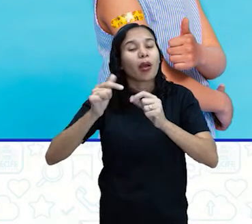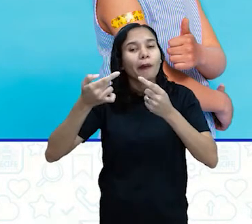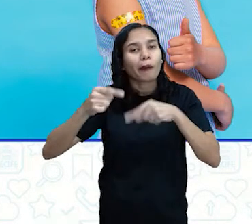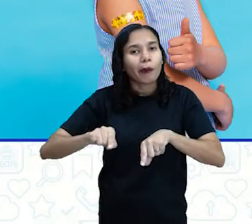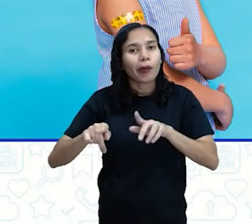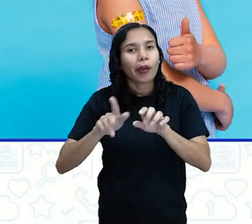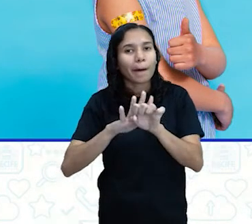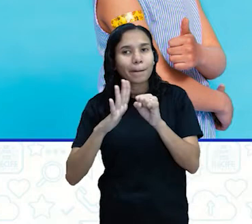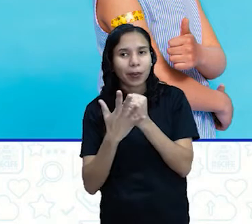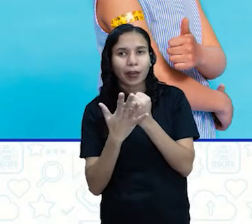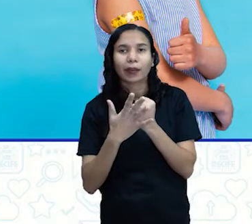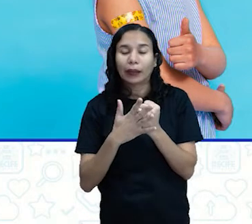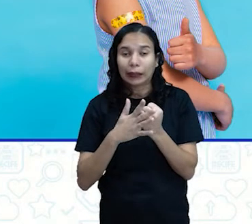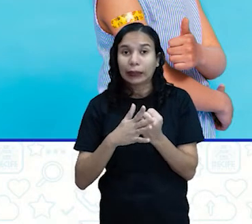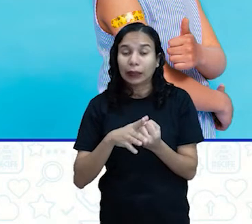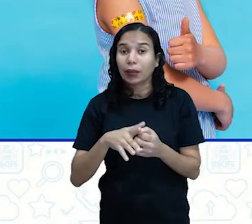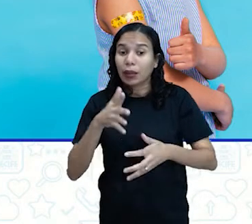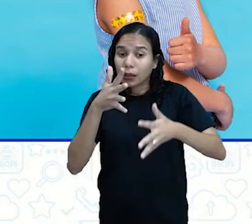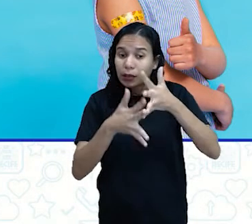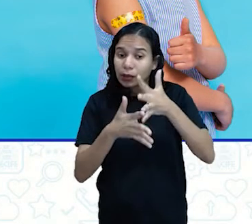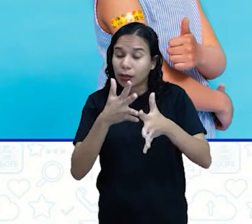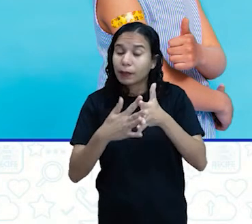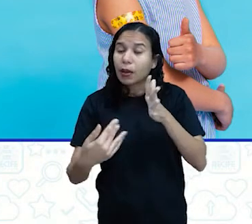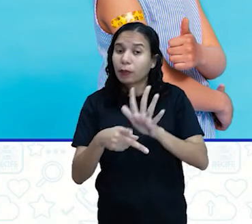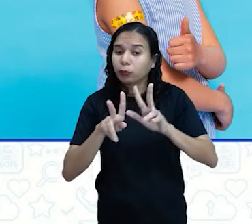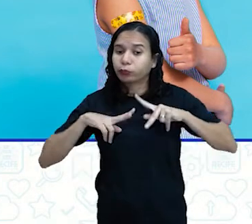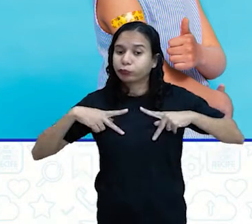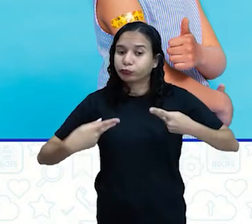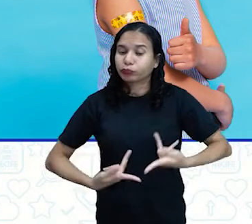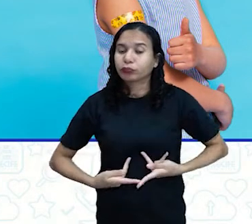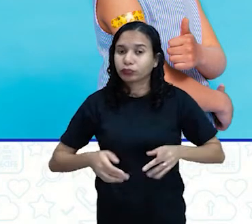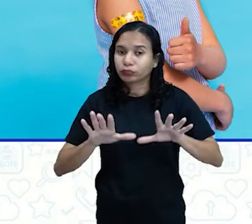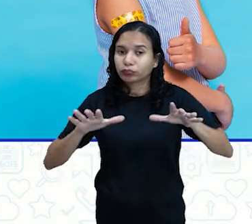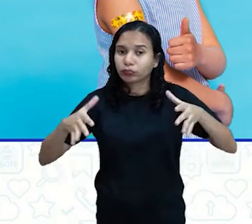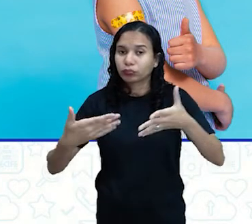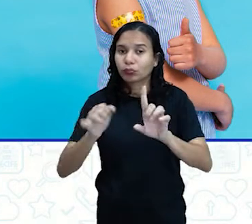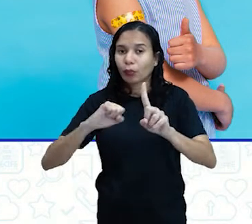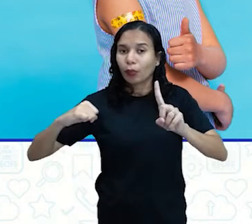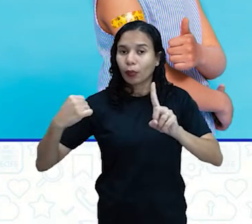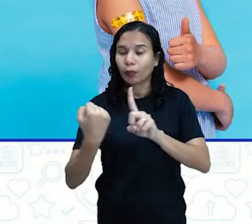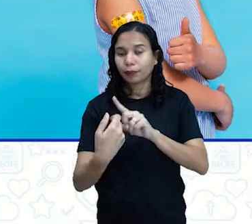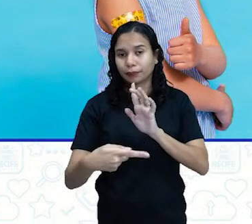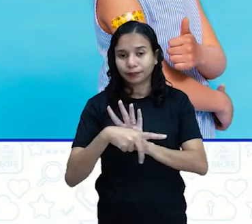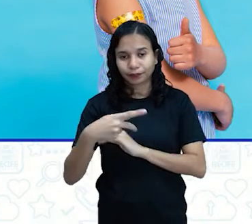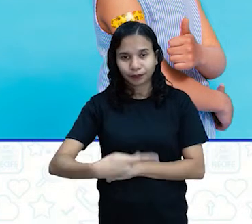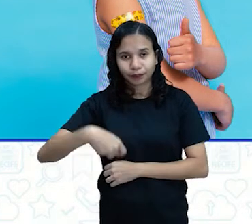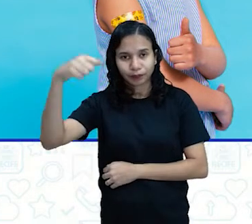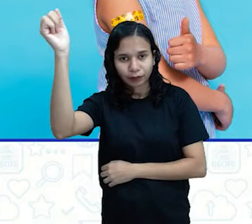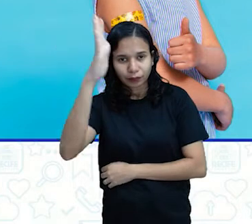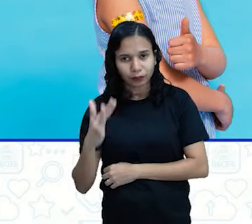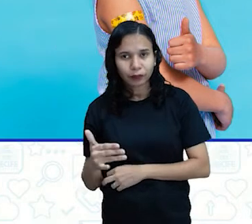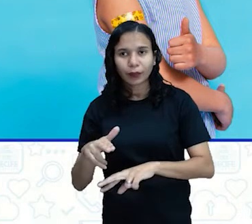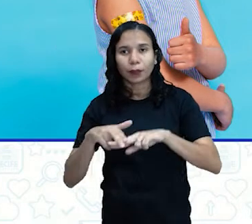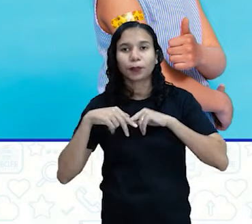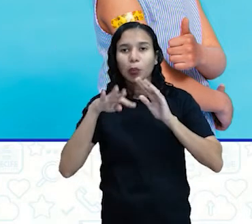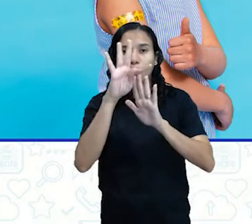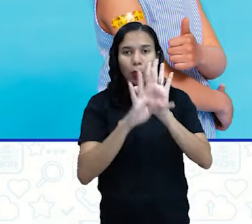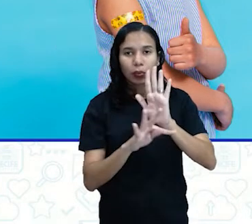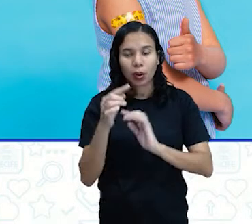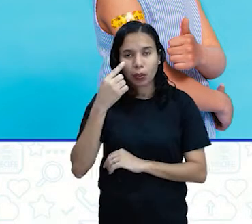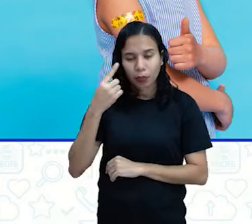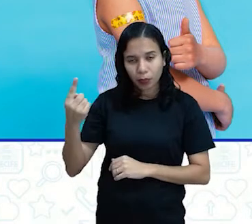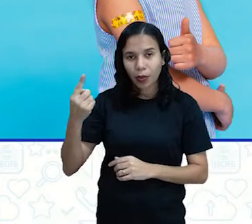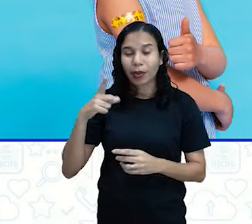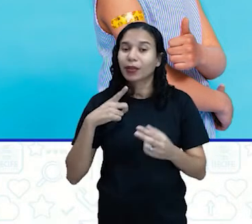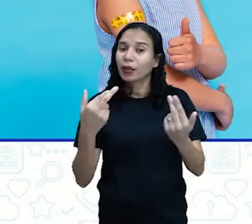falsa ameaça prejudicar a humanidade coletiva da população brasileira. Segundo o texto, que traduz